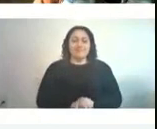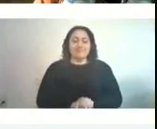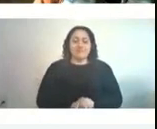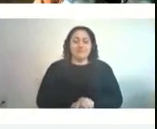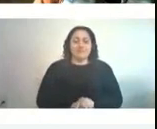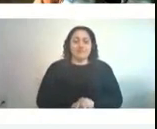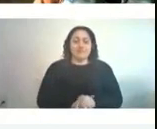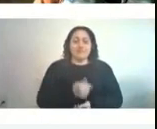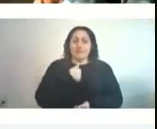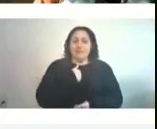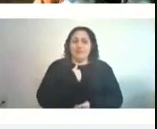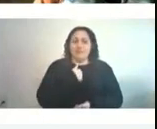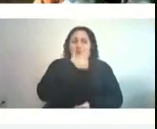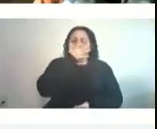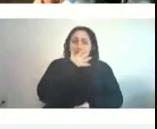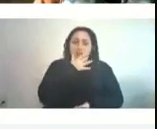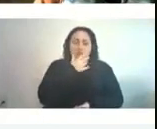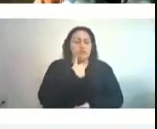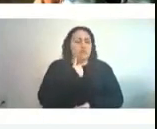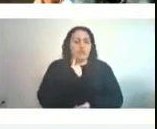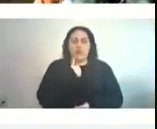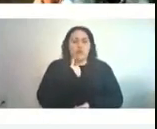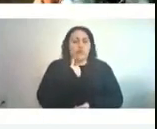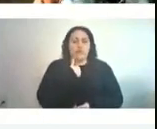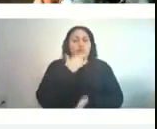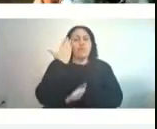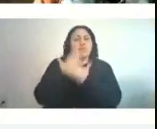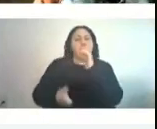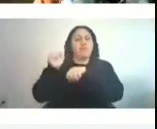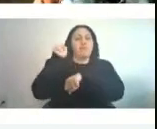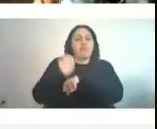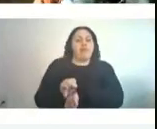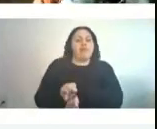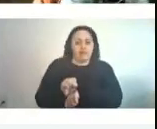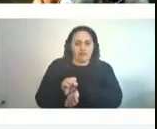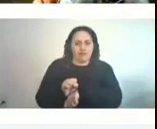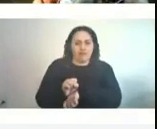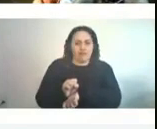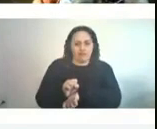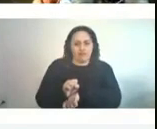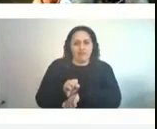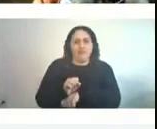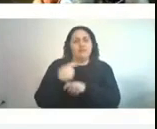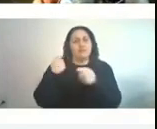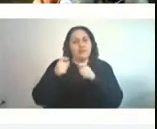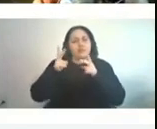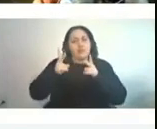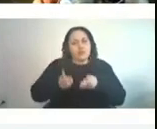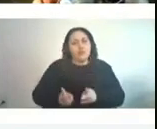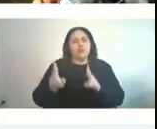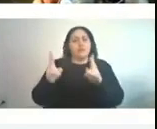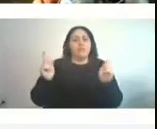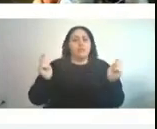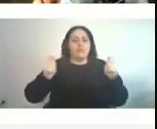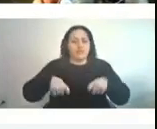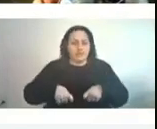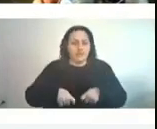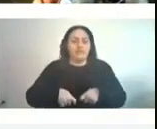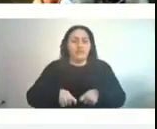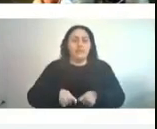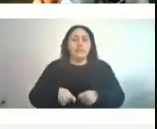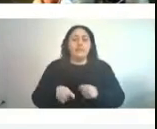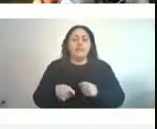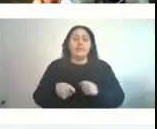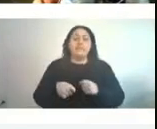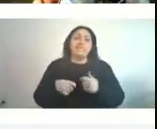de vista essa possibilidade que construímos, né? Ainda que também tenhamos